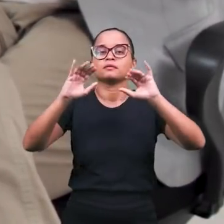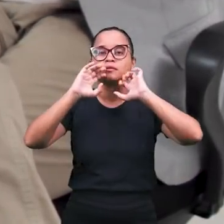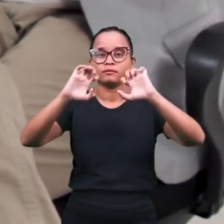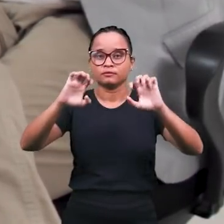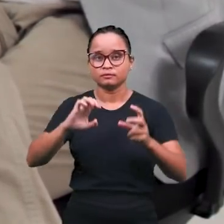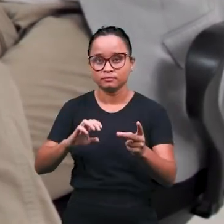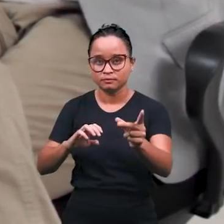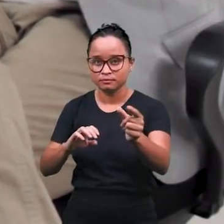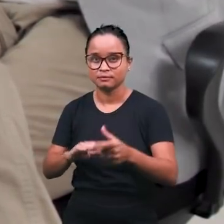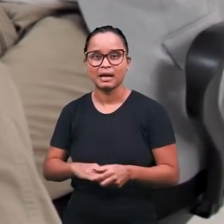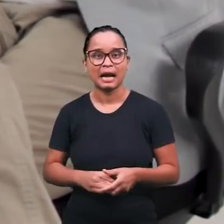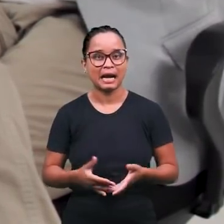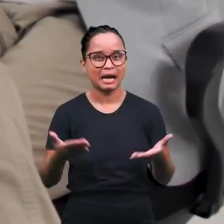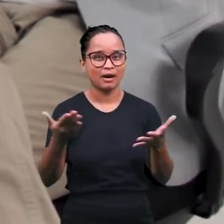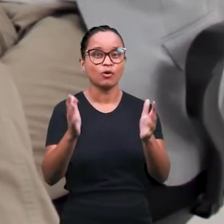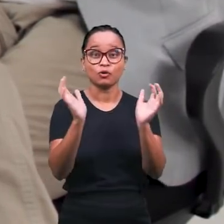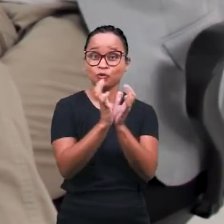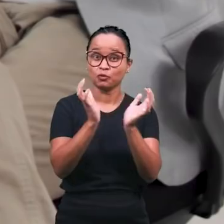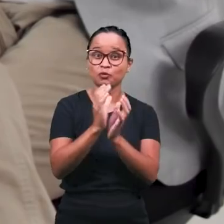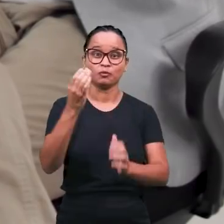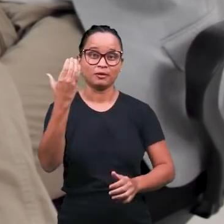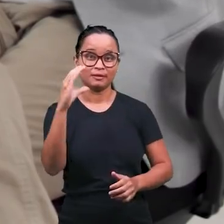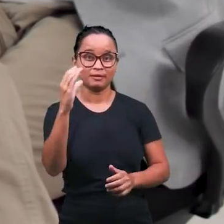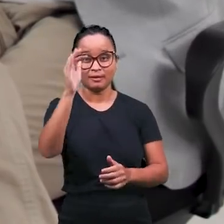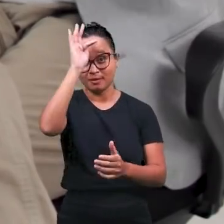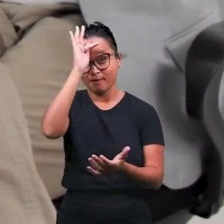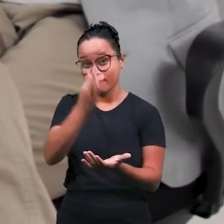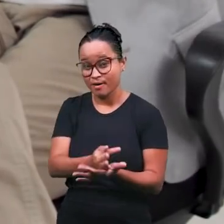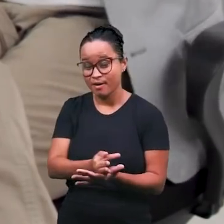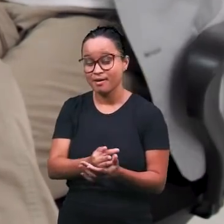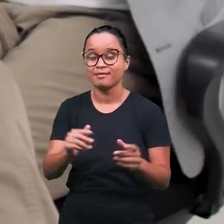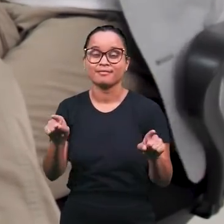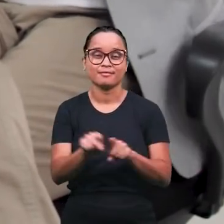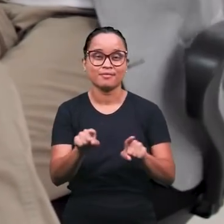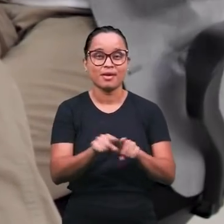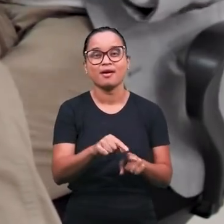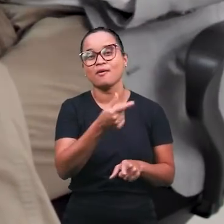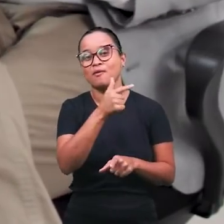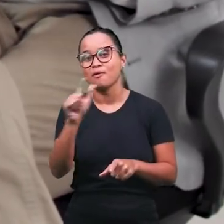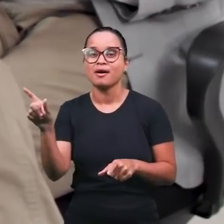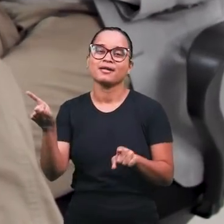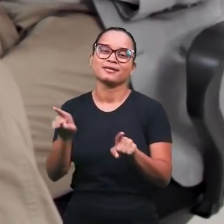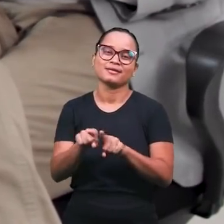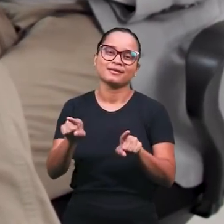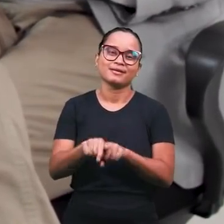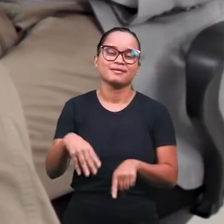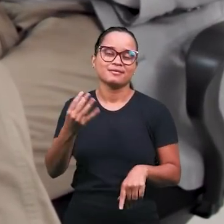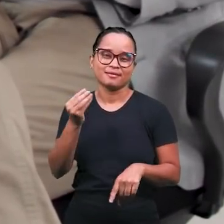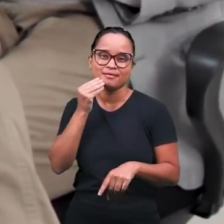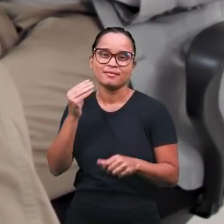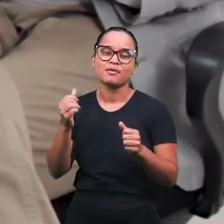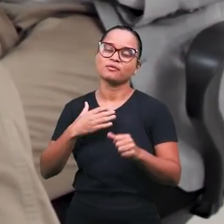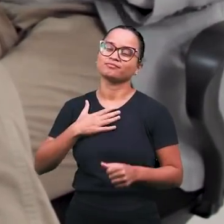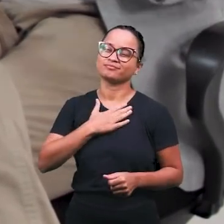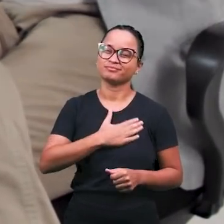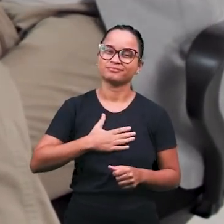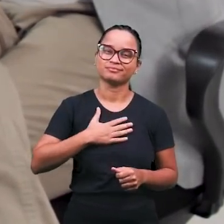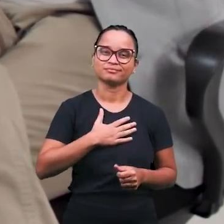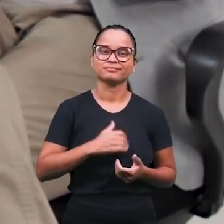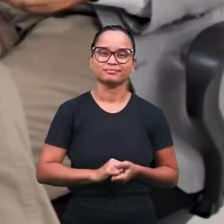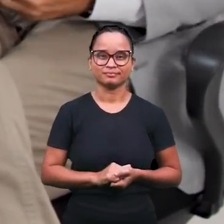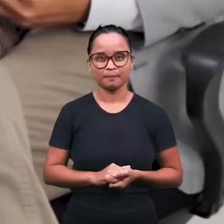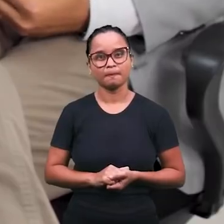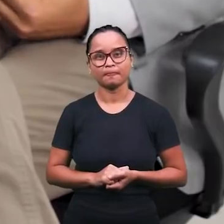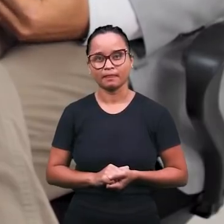Eterno. Agora Ciência e Fé. E agora Ciência e Fé e outras oportunidades aqui também. Com certeza, é um